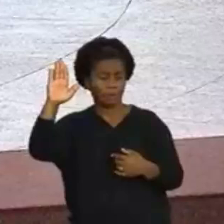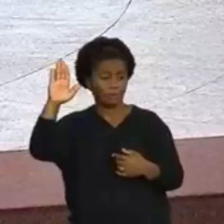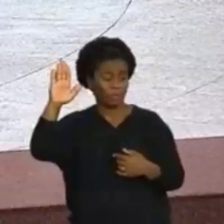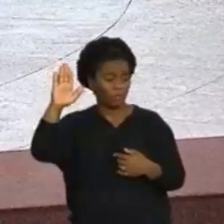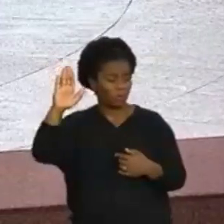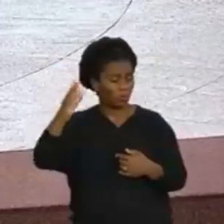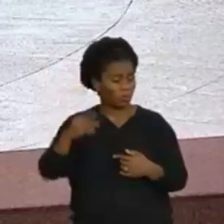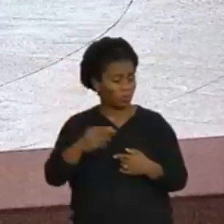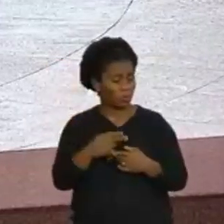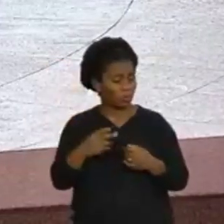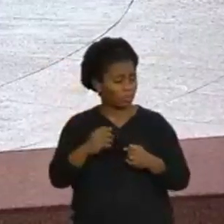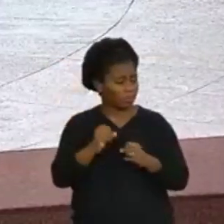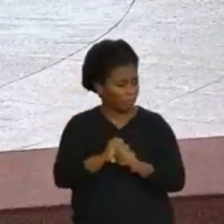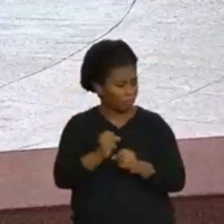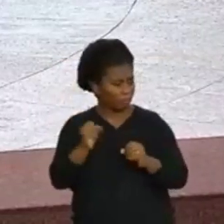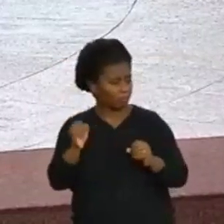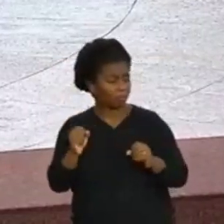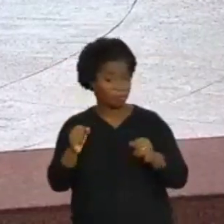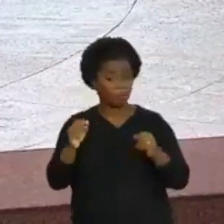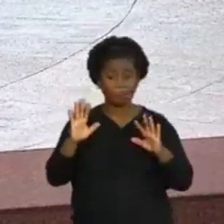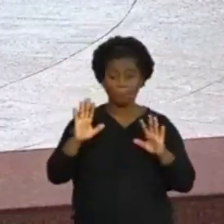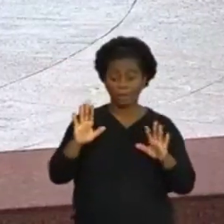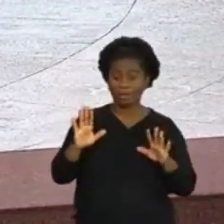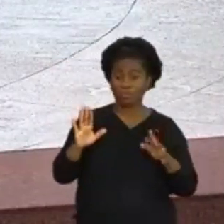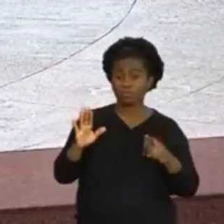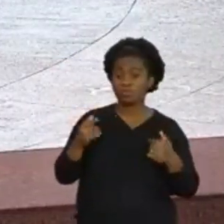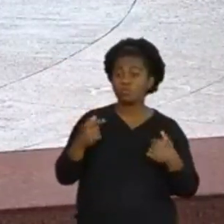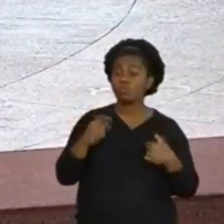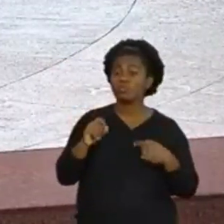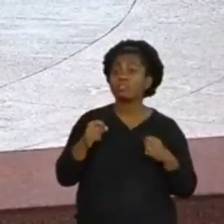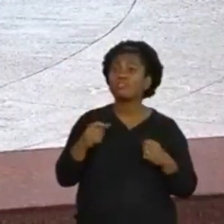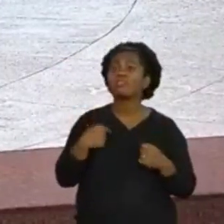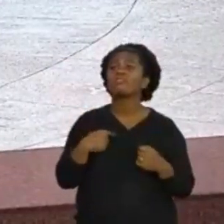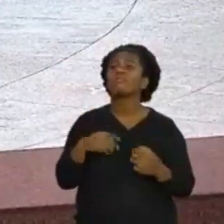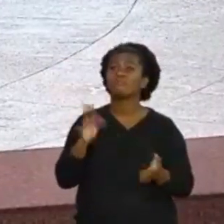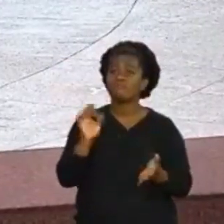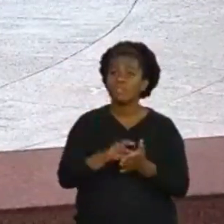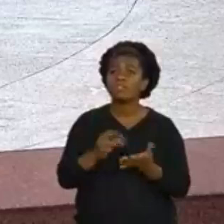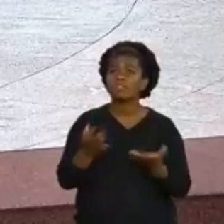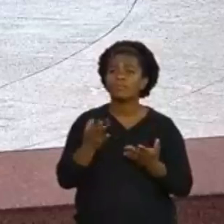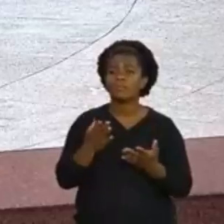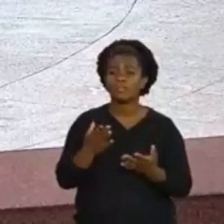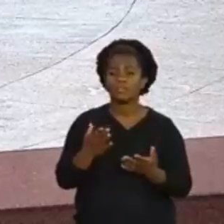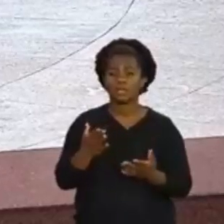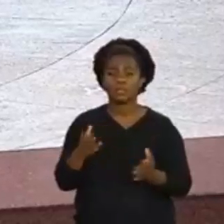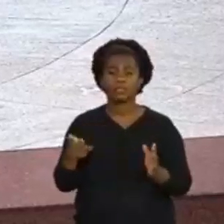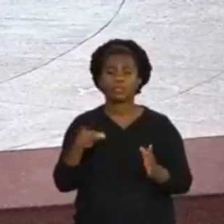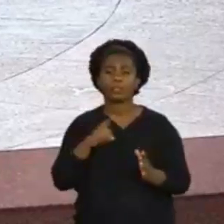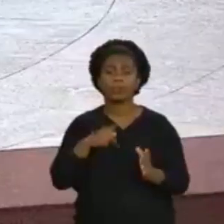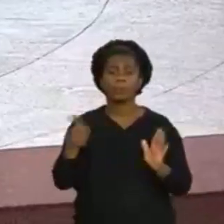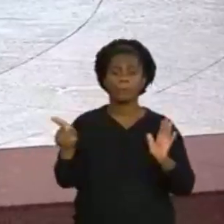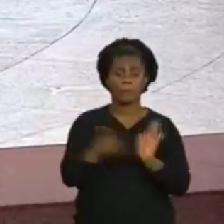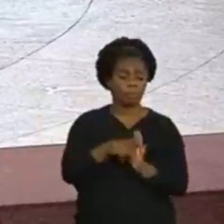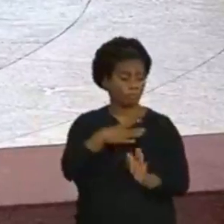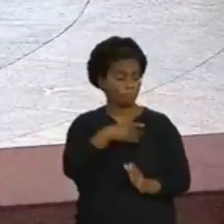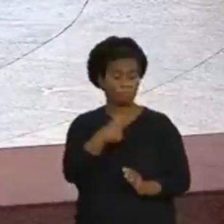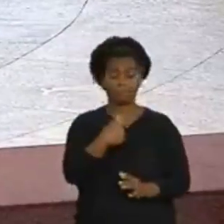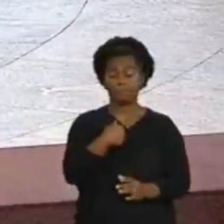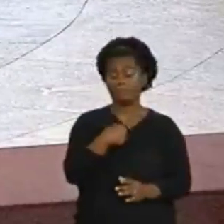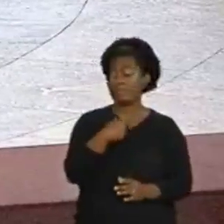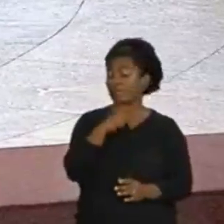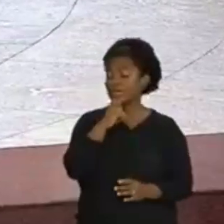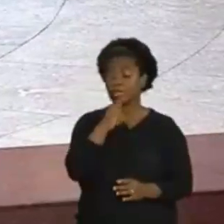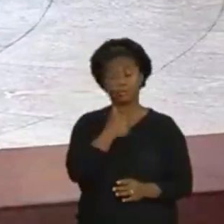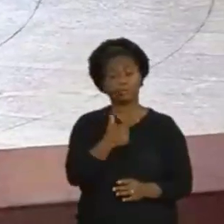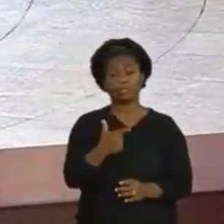coisas grandes, mas o que eu quero, eu não tenho ainda o meu filho. Eu quero o meu filho. Eu